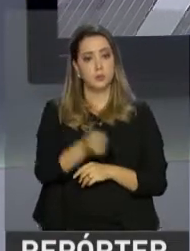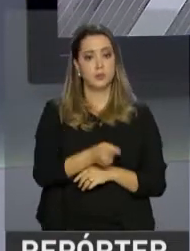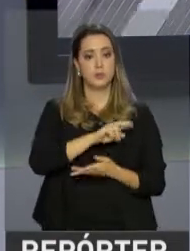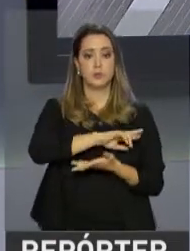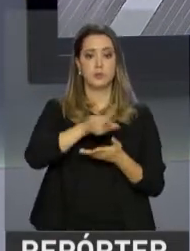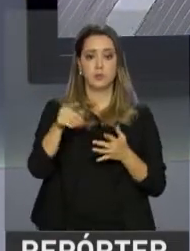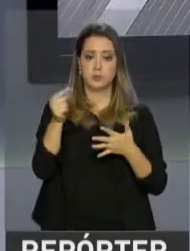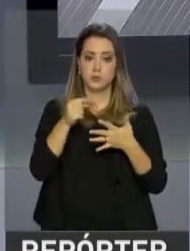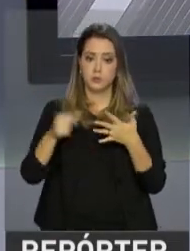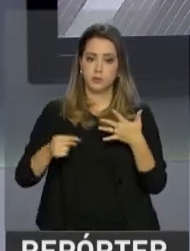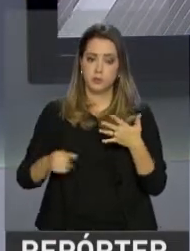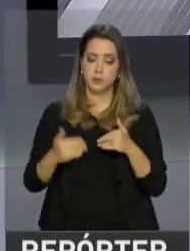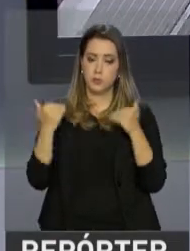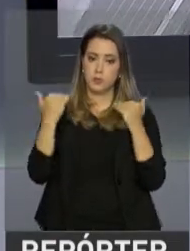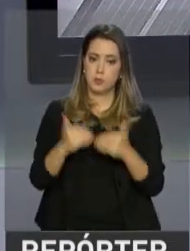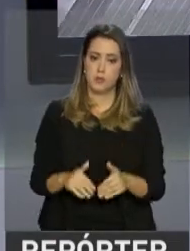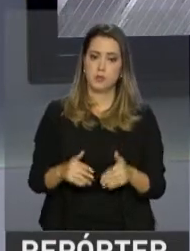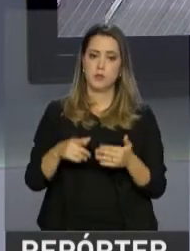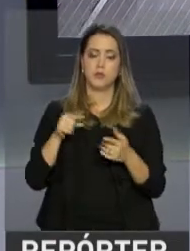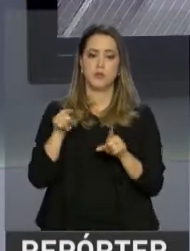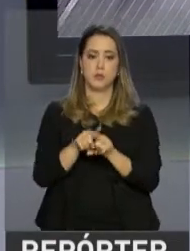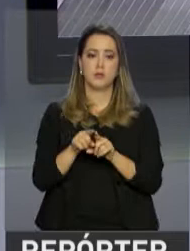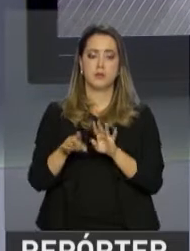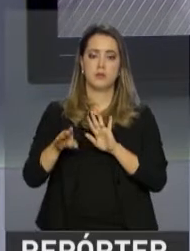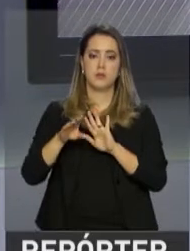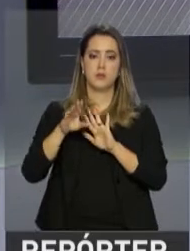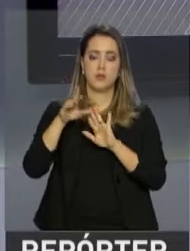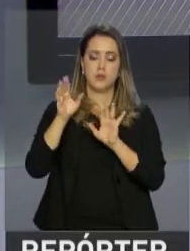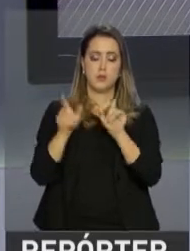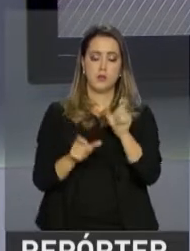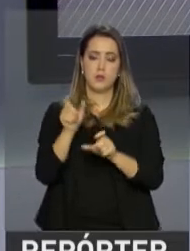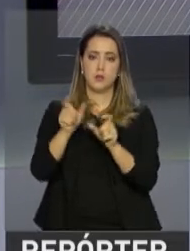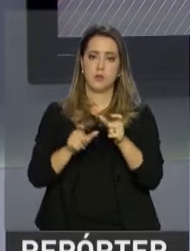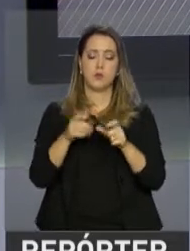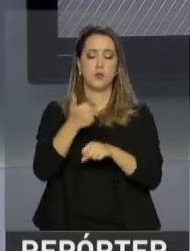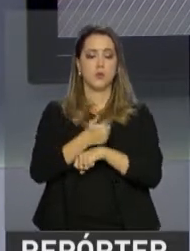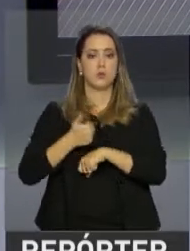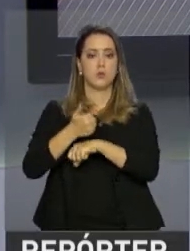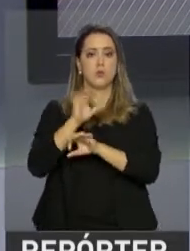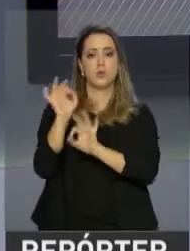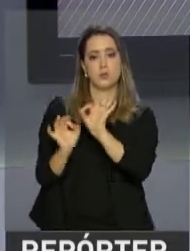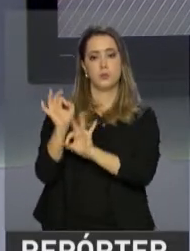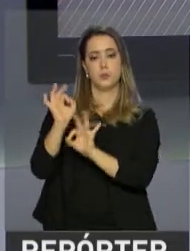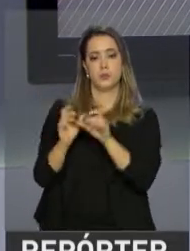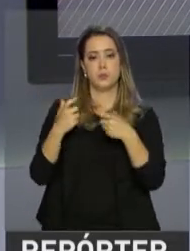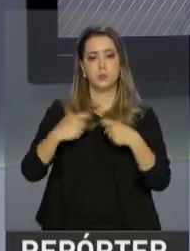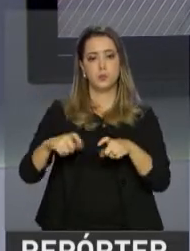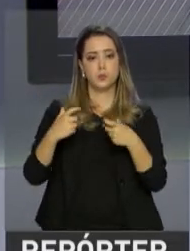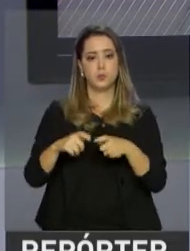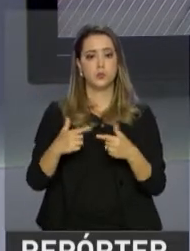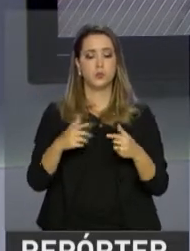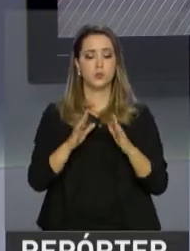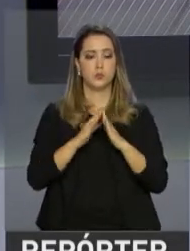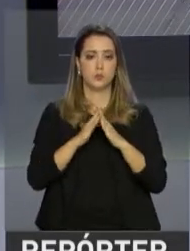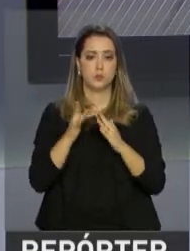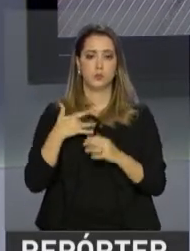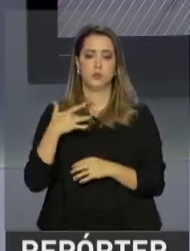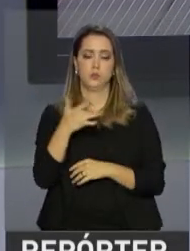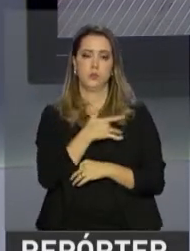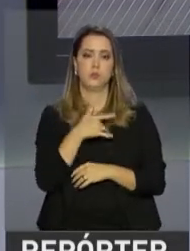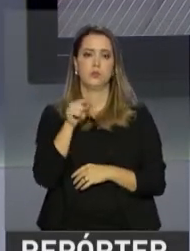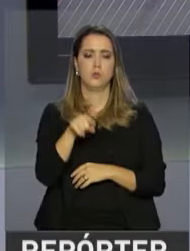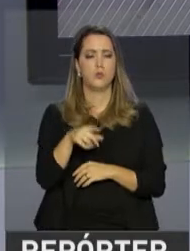outros pontos a presença obrigatória desses profissionais nas atividades de planejamento das unidades de saúde para michel